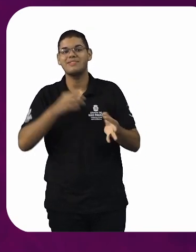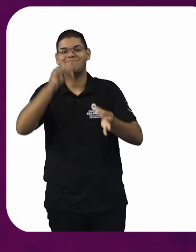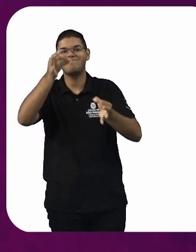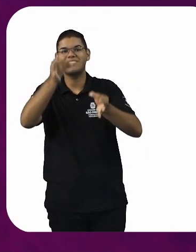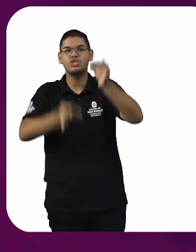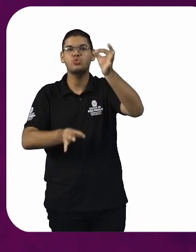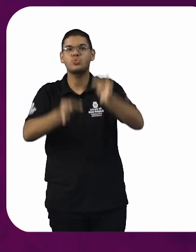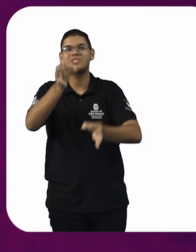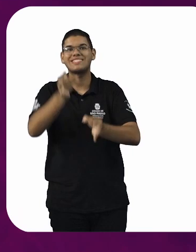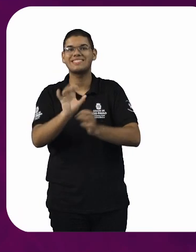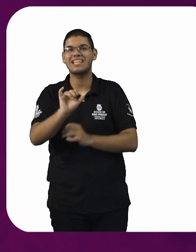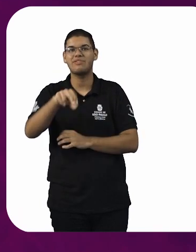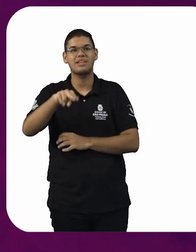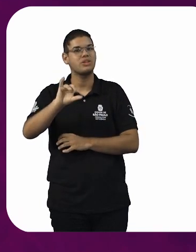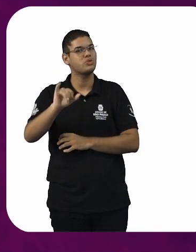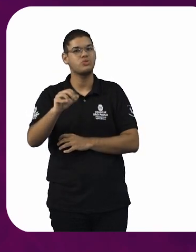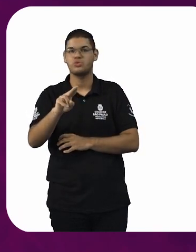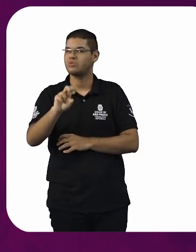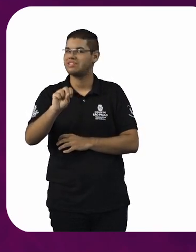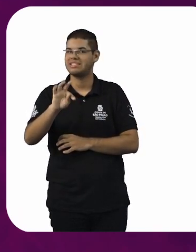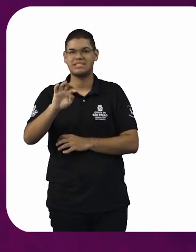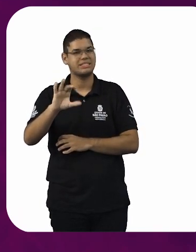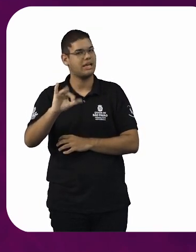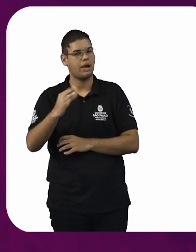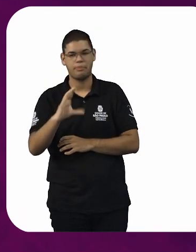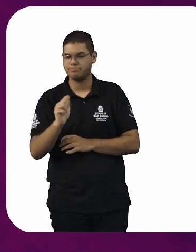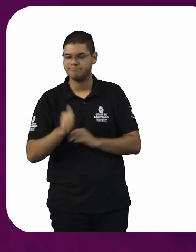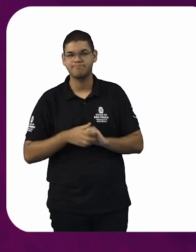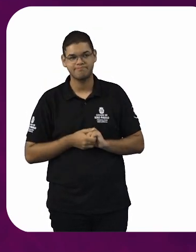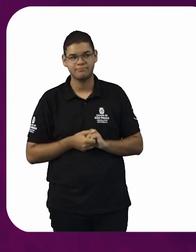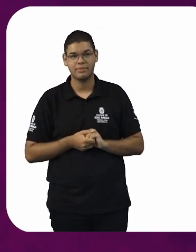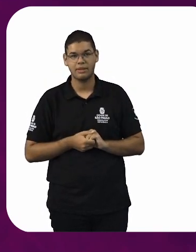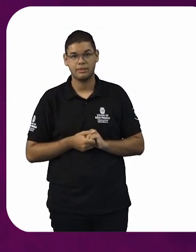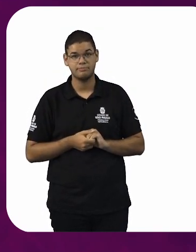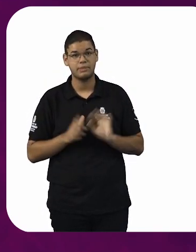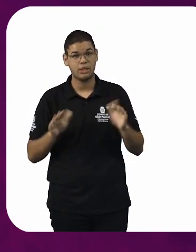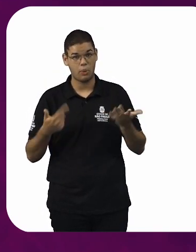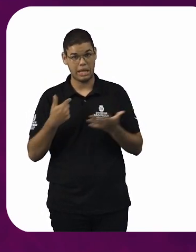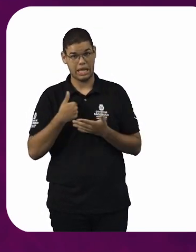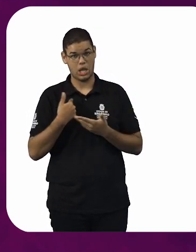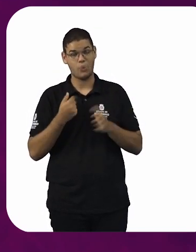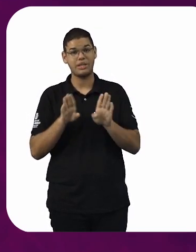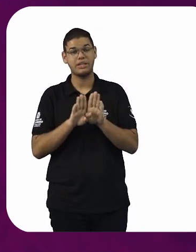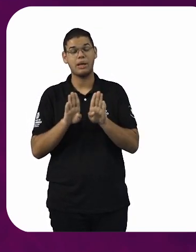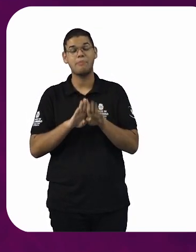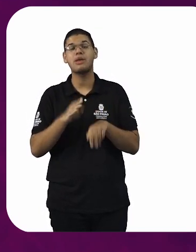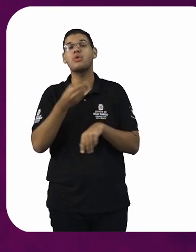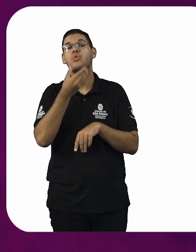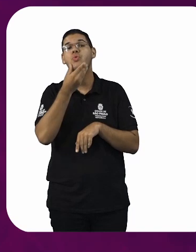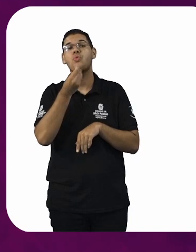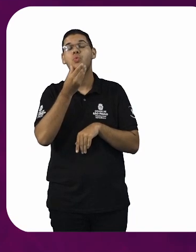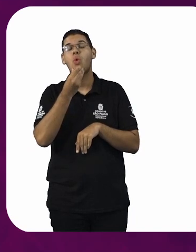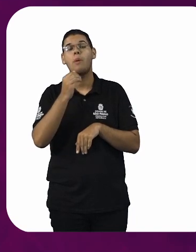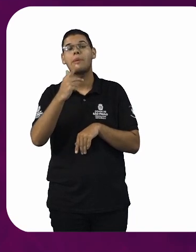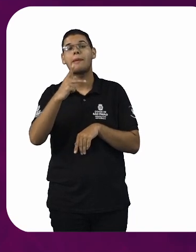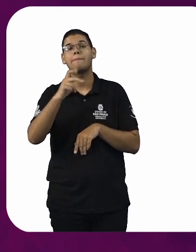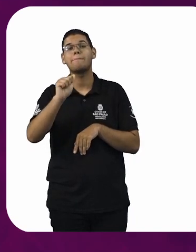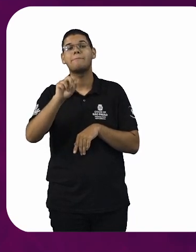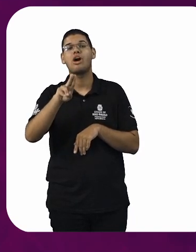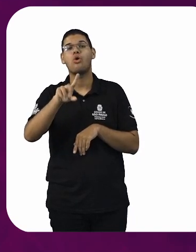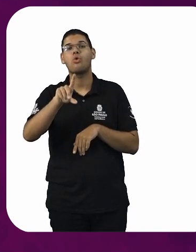Edson Fachin, e eu consegui eu e também o Dr. Pauliotti e a doutora Luanda